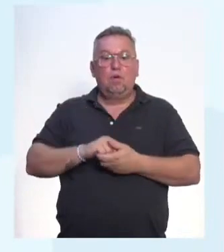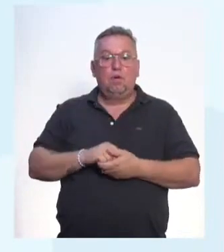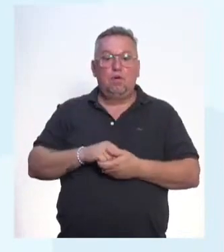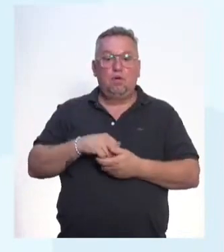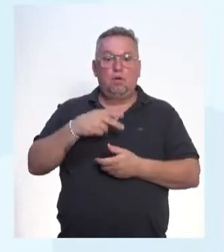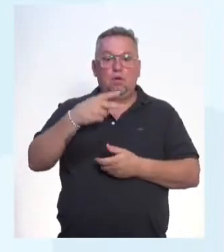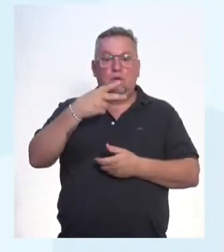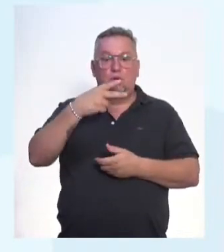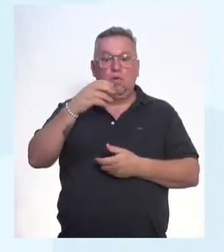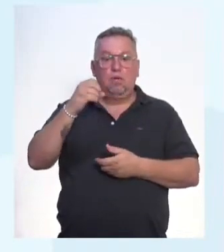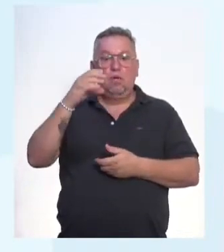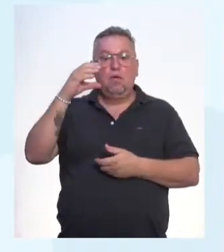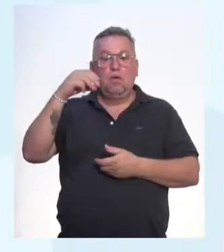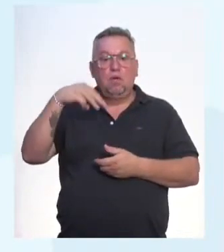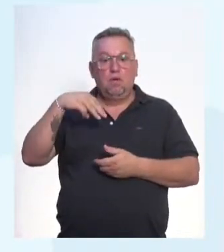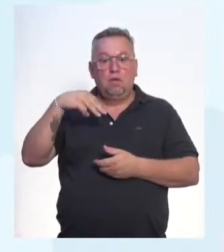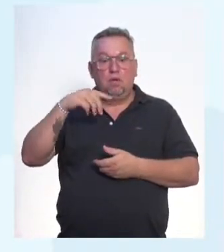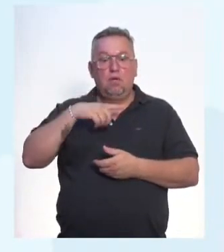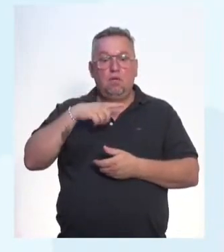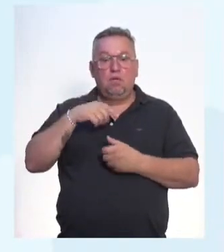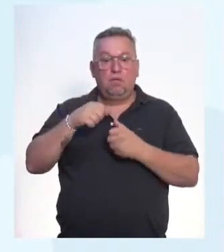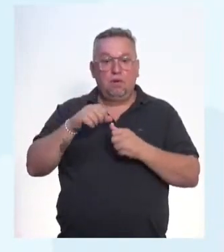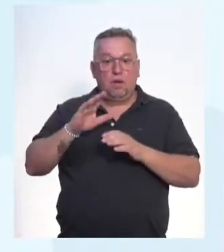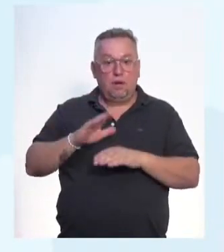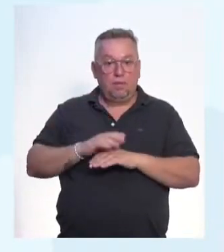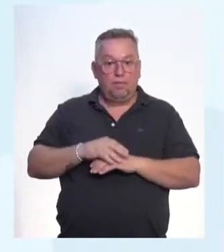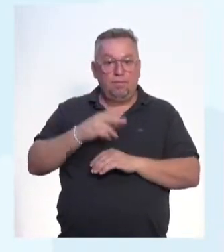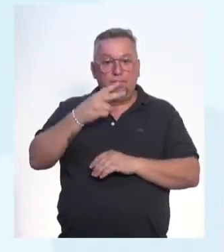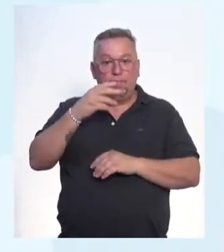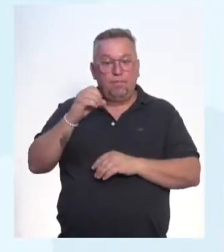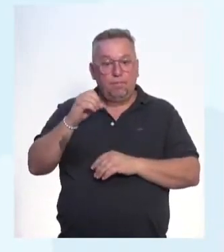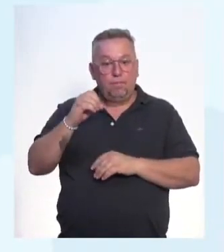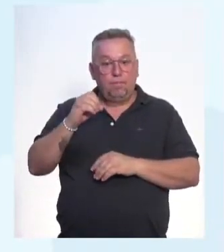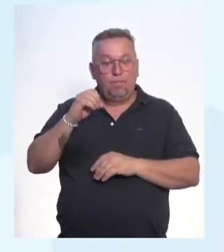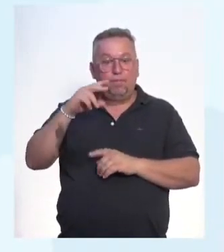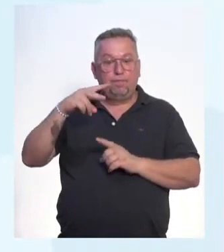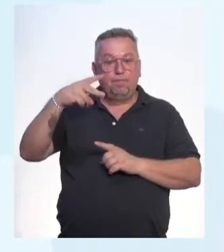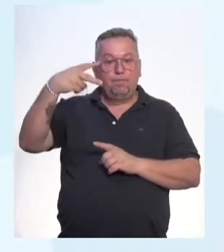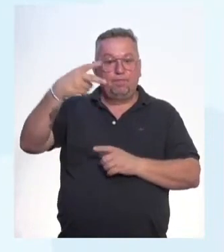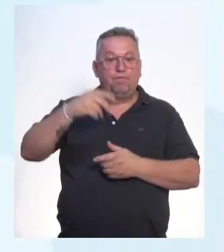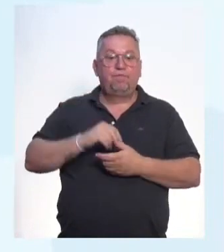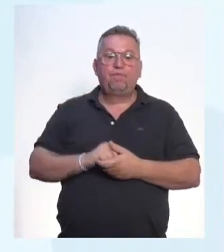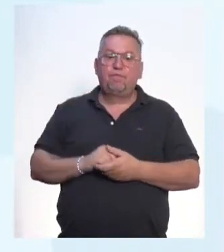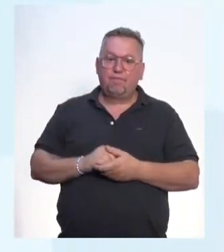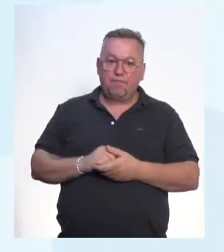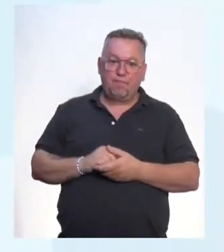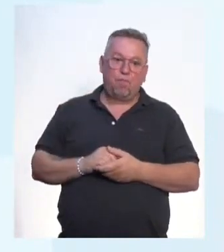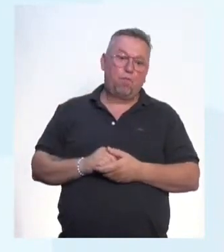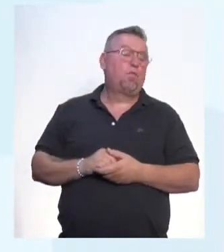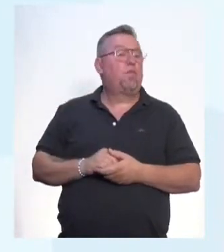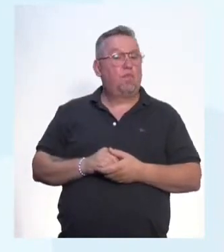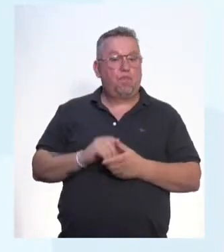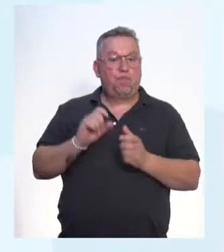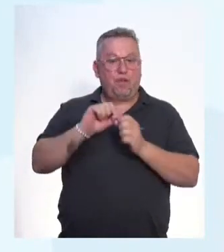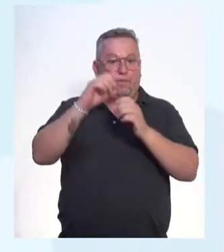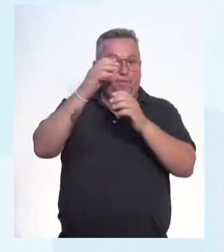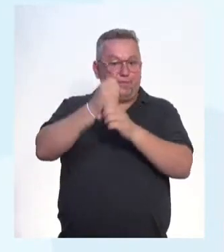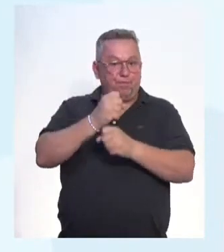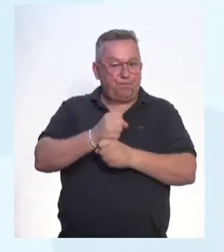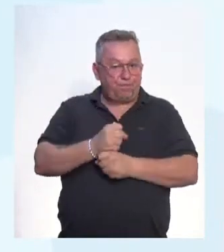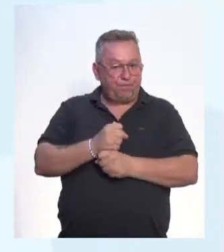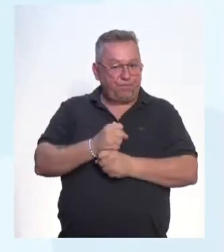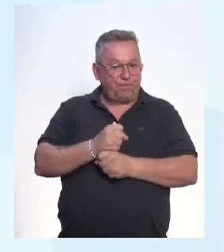tem 20 centímetros, então vai ficar 20 ao quadrado. Muito bem, vamos fazer essa